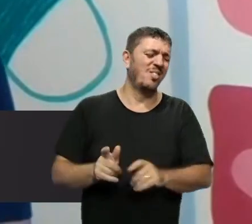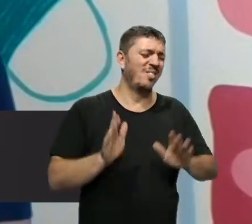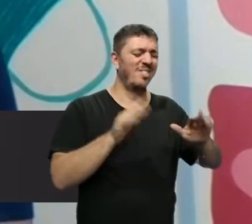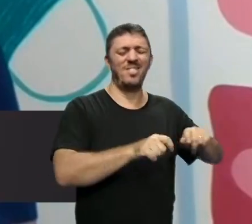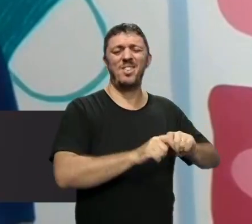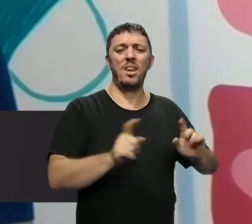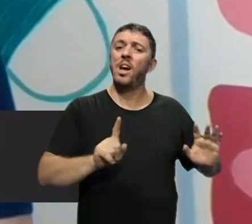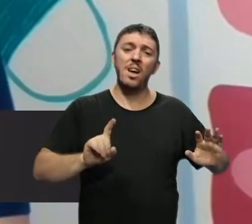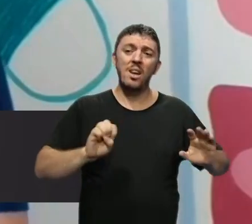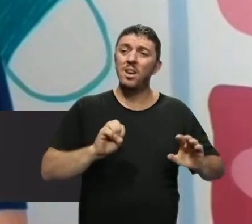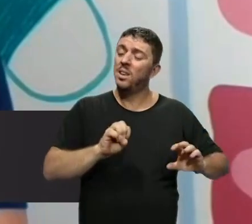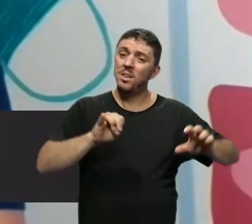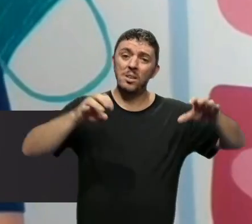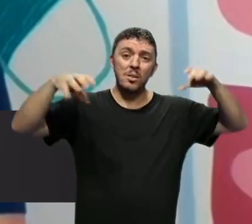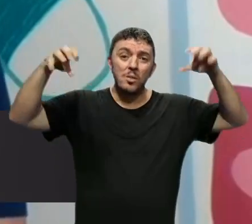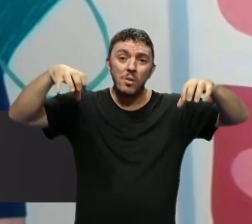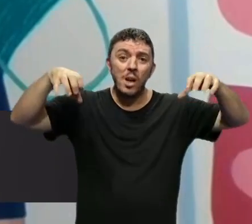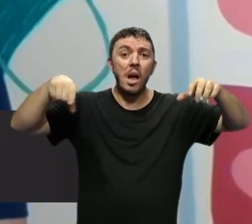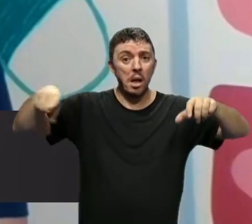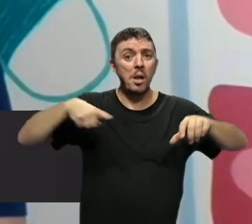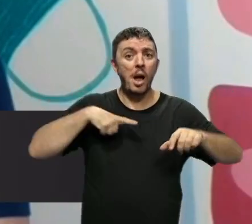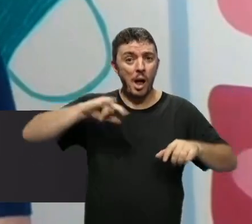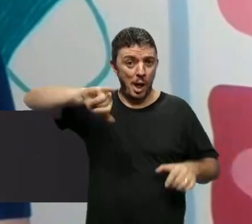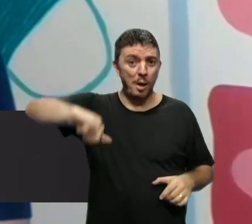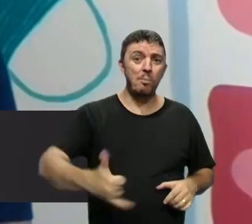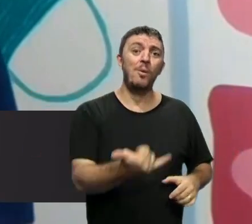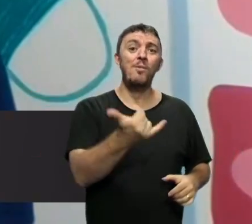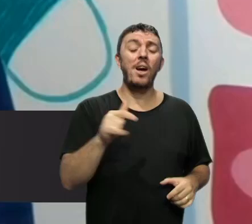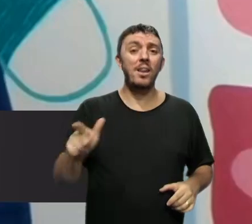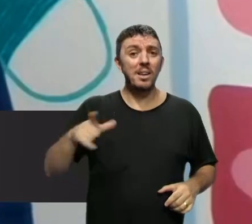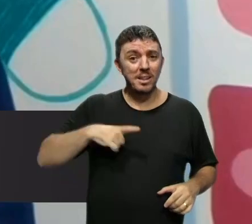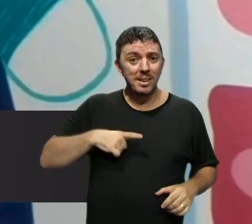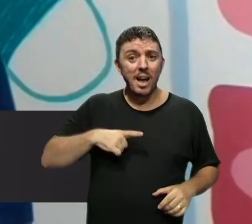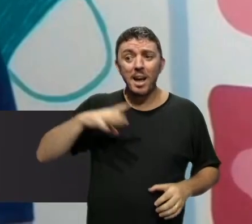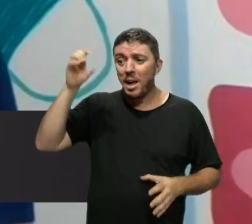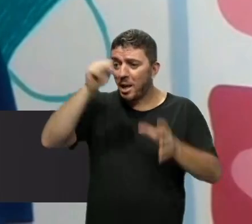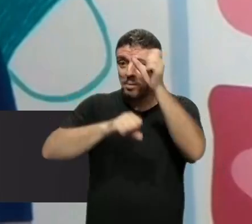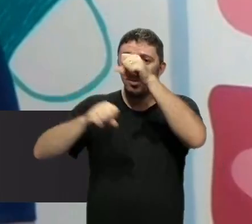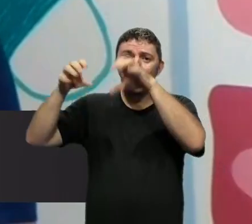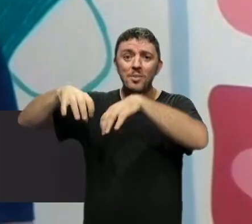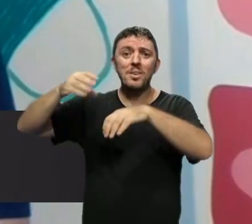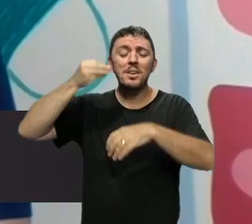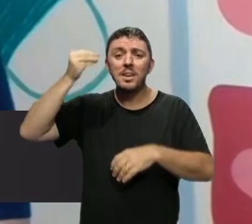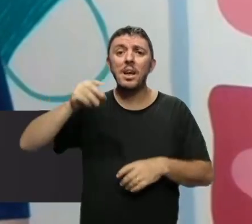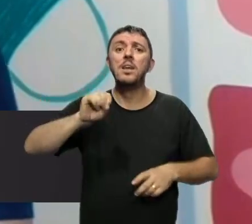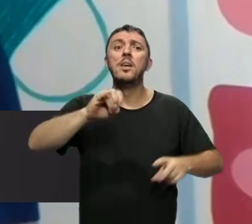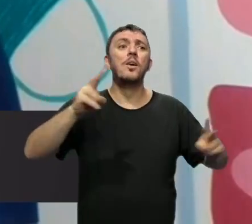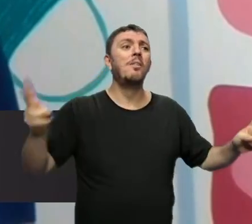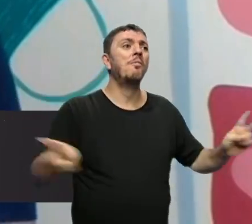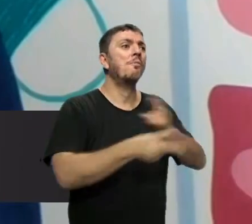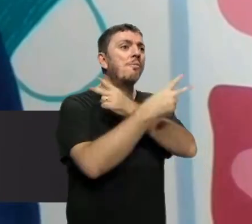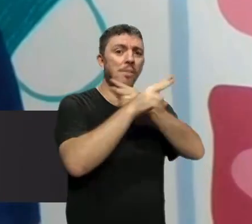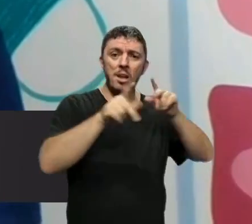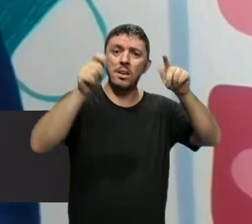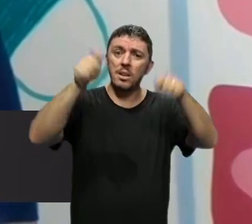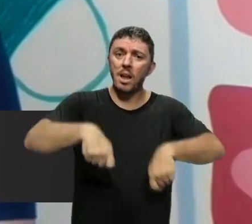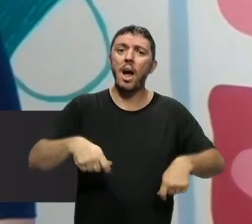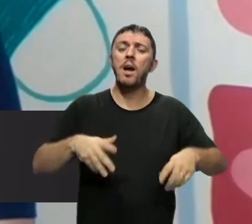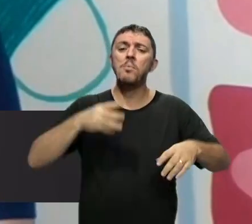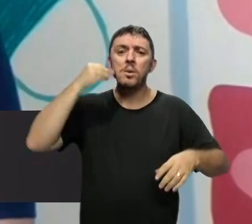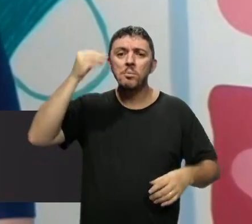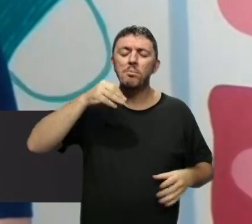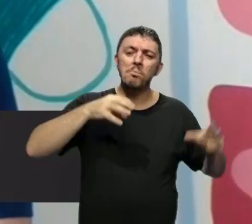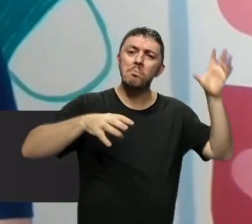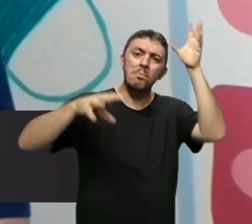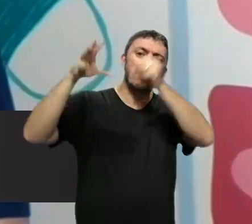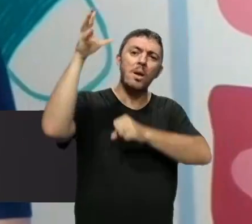está chovendo, que boas experiências a gente pode viver com a chuva. Se está ventando, é porque está ventando, que boas experiências a